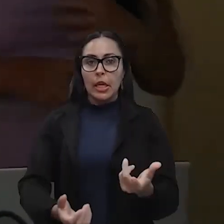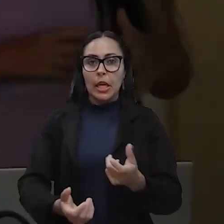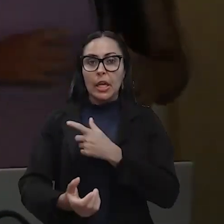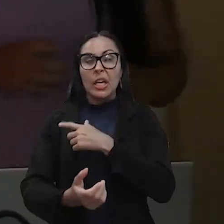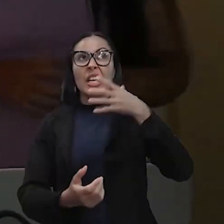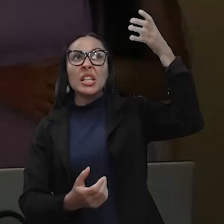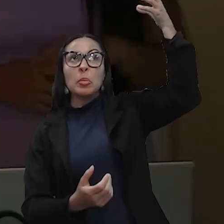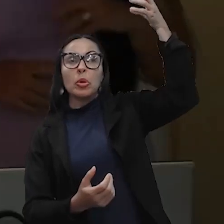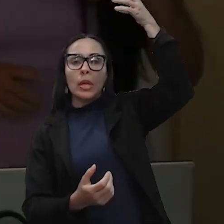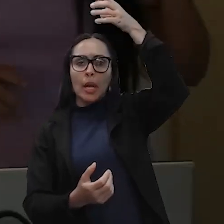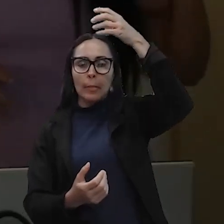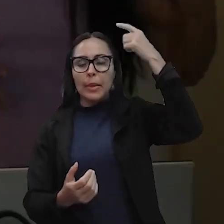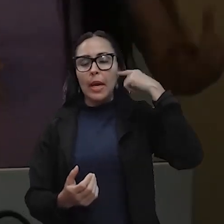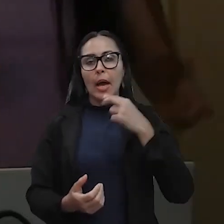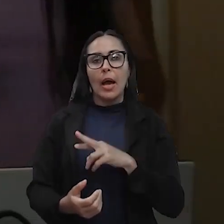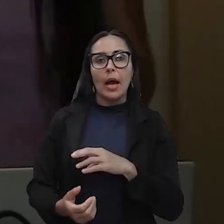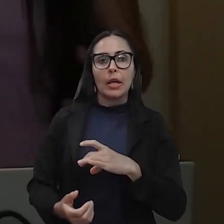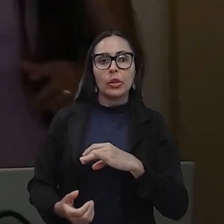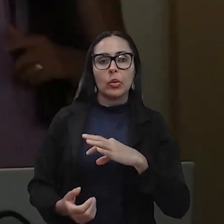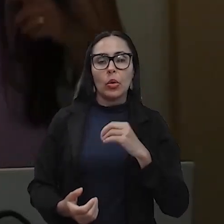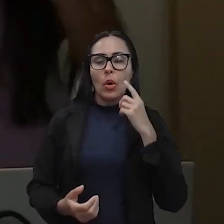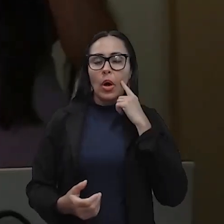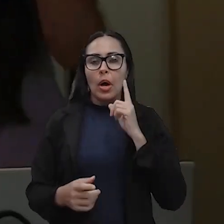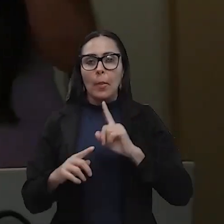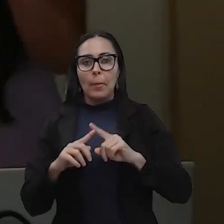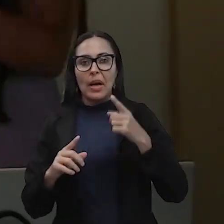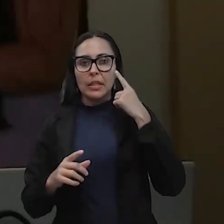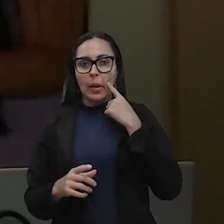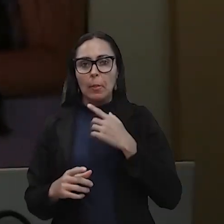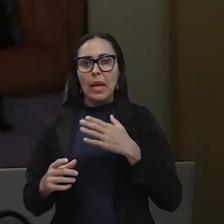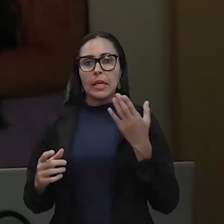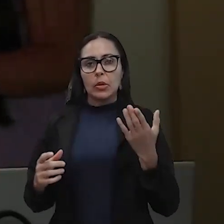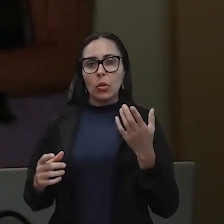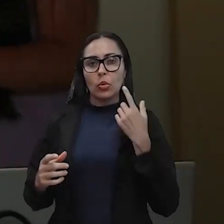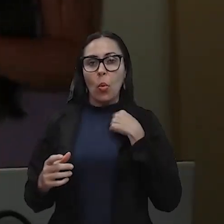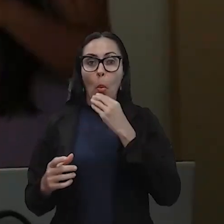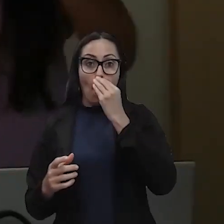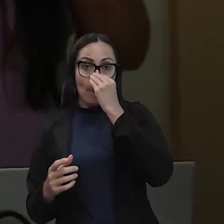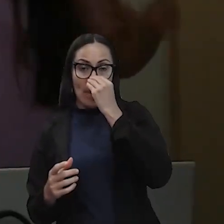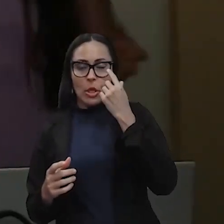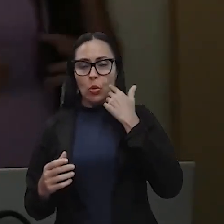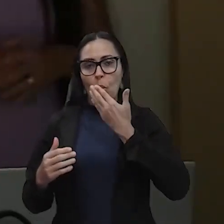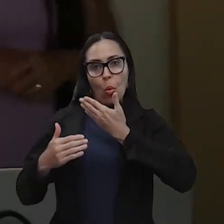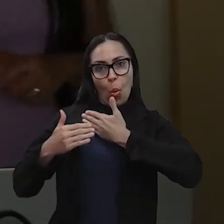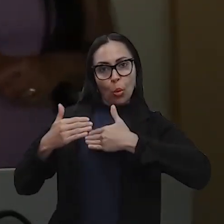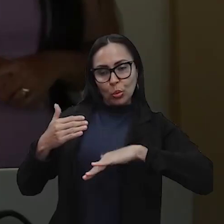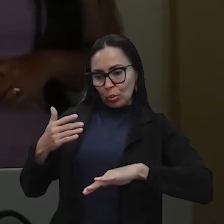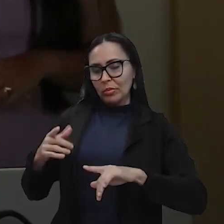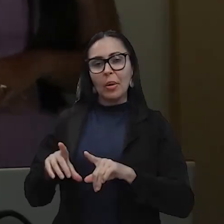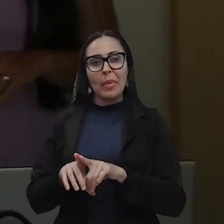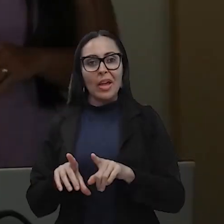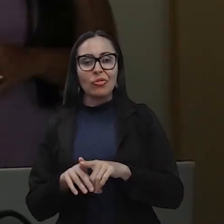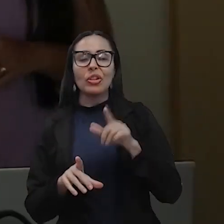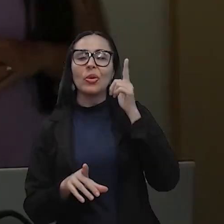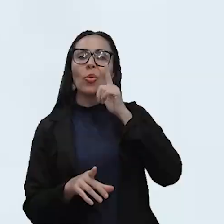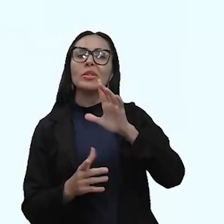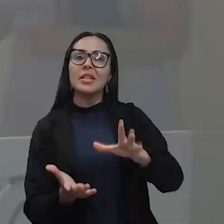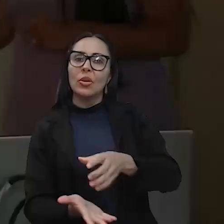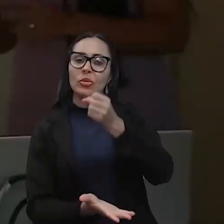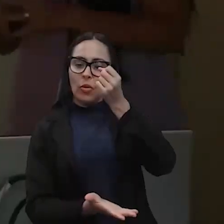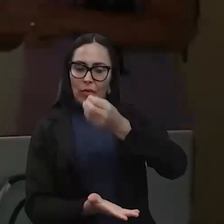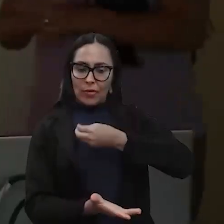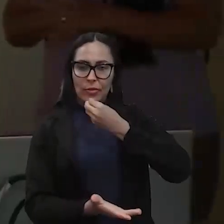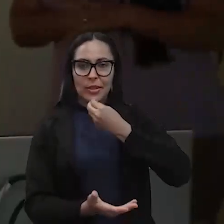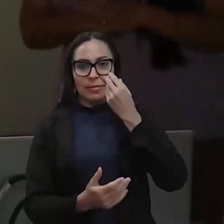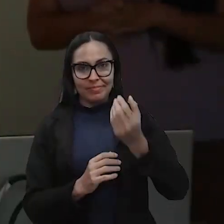bem doloroso, mas é uma história de superação que, através de uma palestra como essa, a gente conseguiu salvar uma vida. Joia? Eu